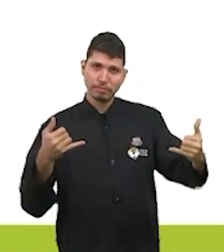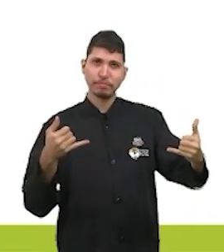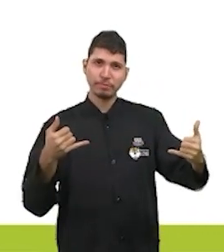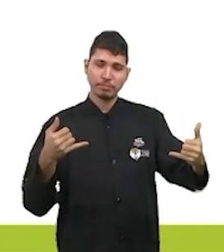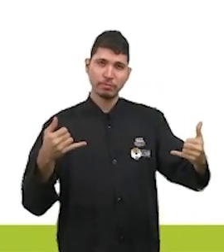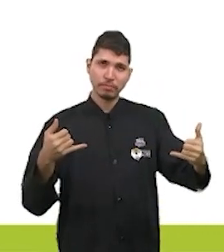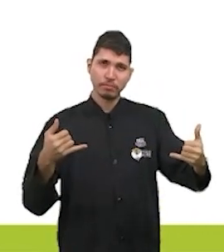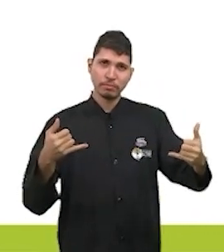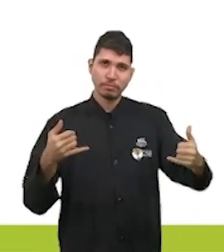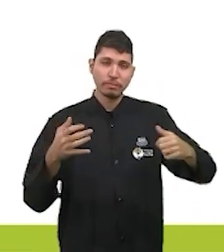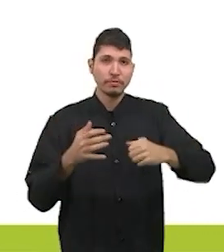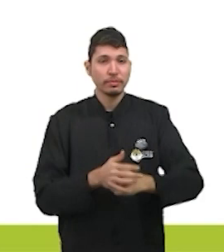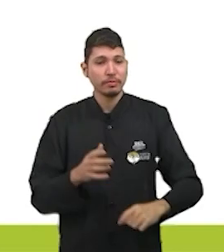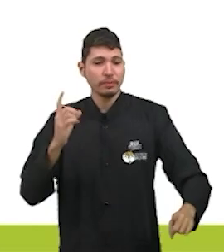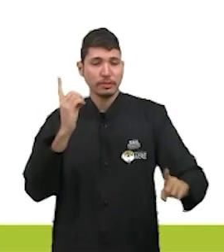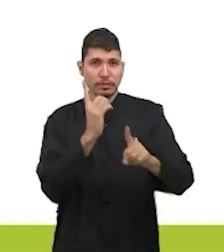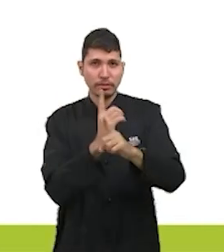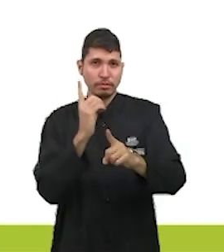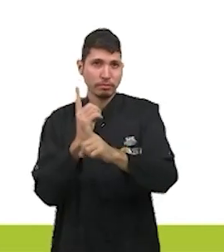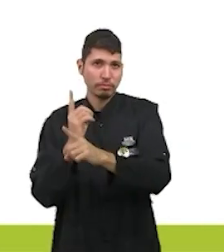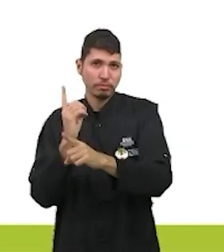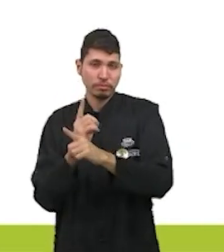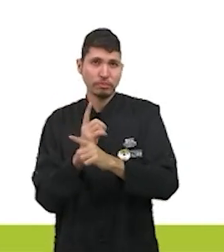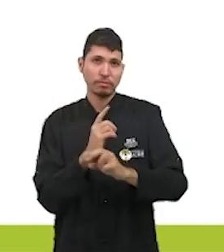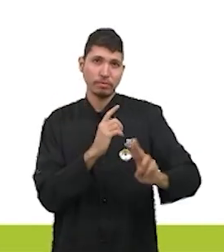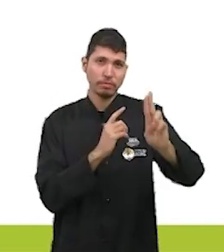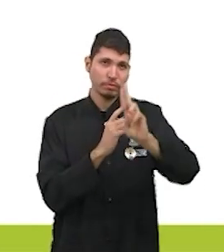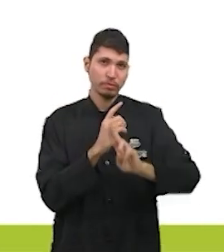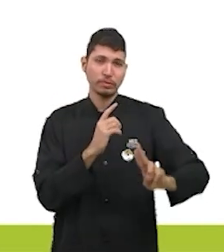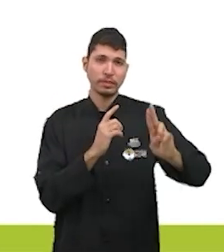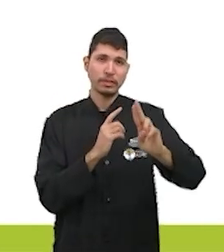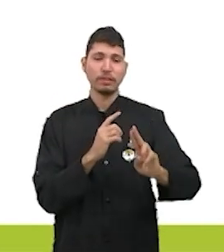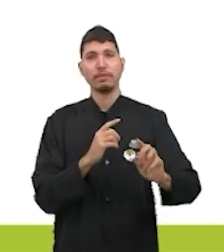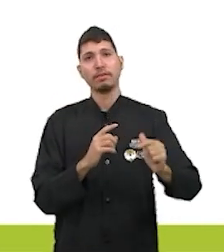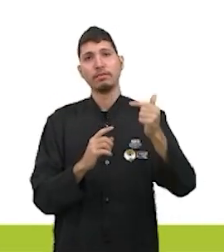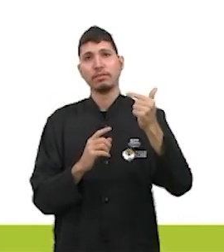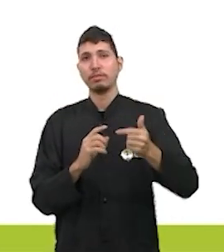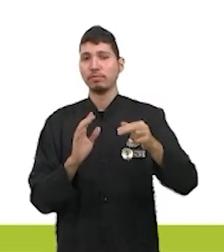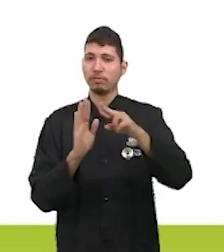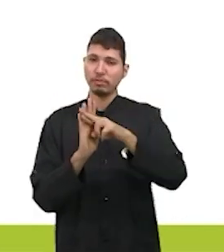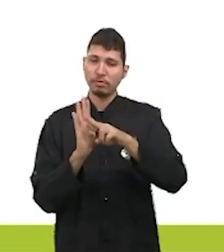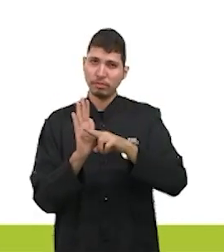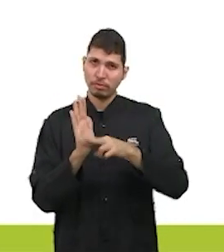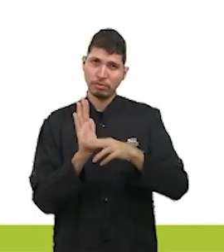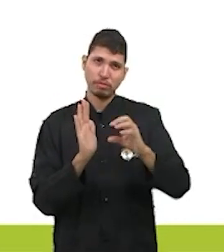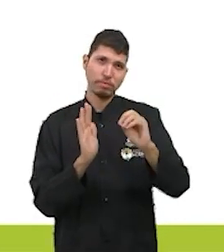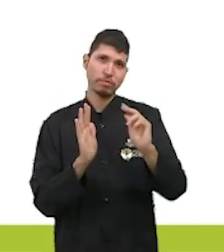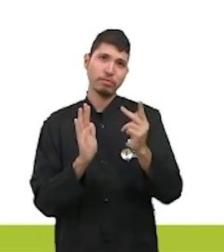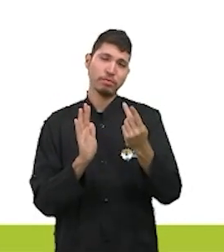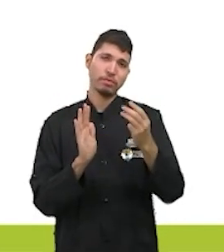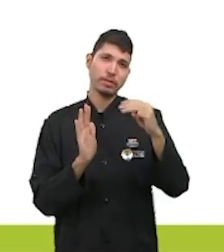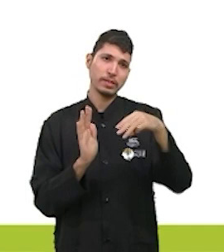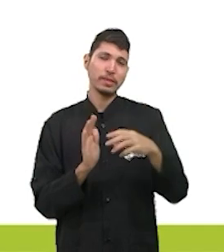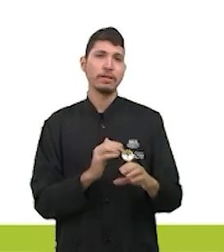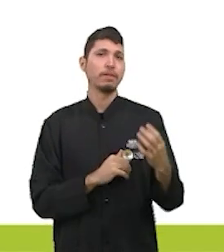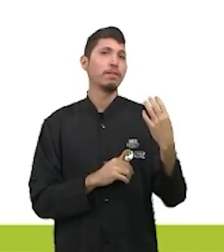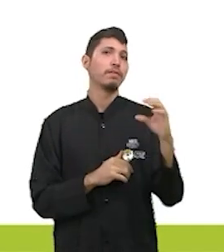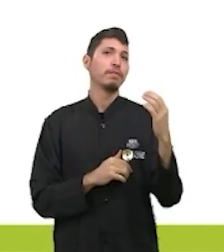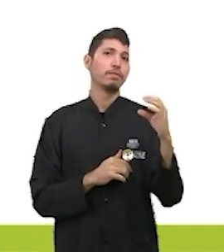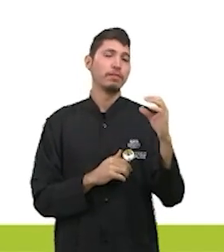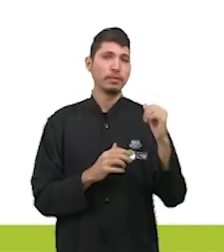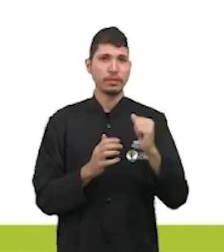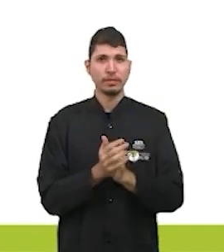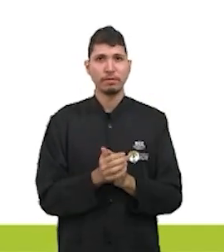né? A gente vai usar aqui a segunda lei de Ohm. Mas vamos ler o enunciado. Cientistas da Universidade de